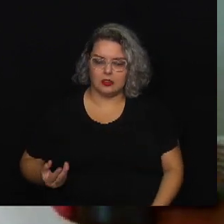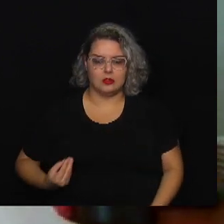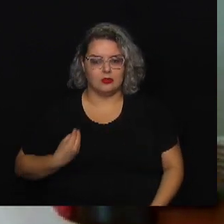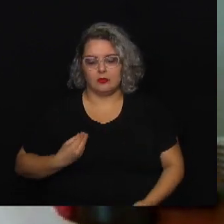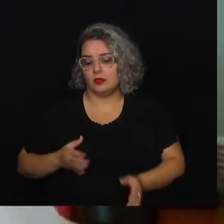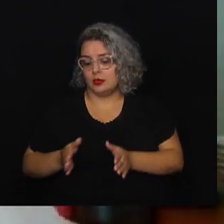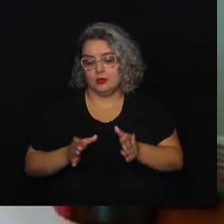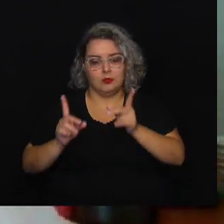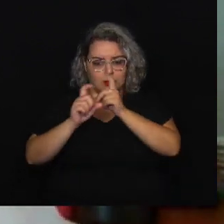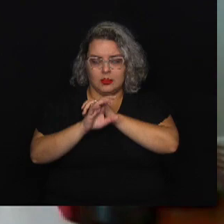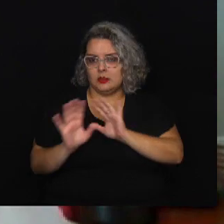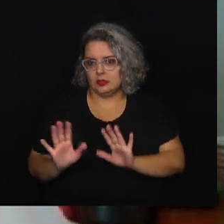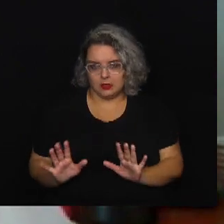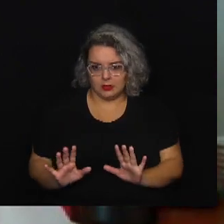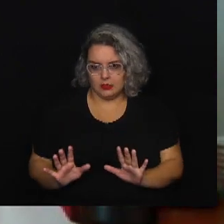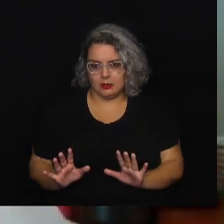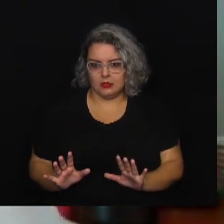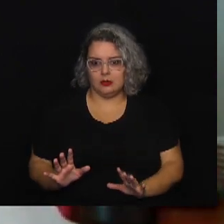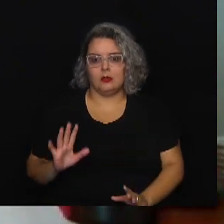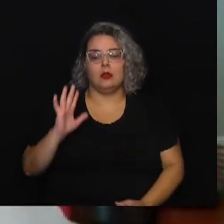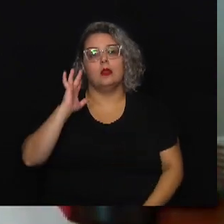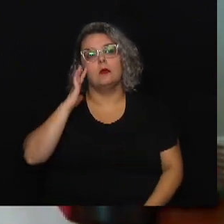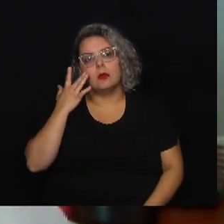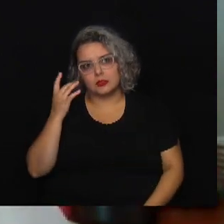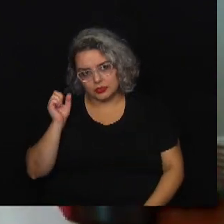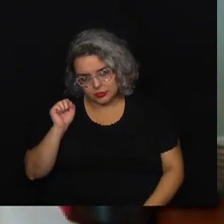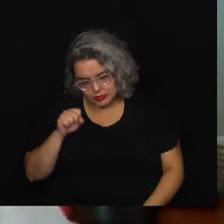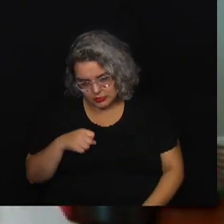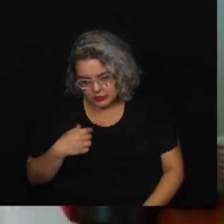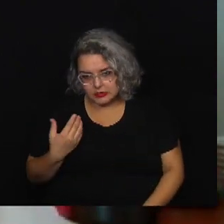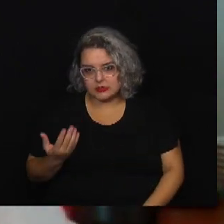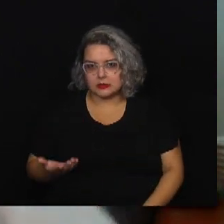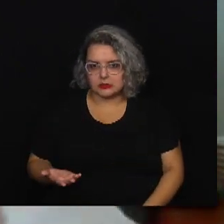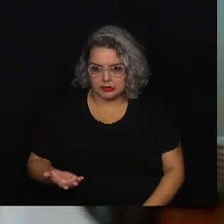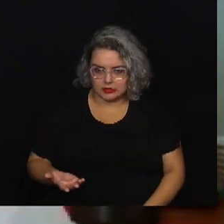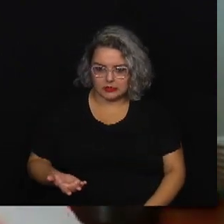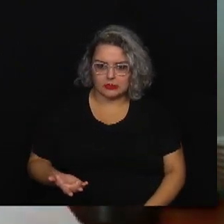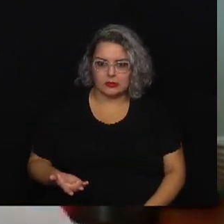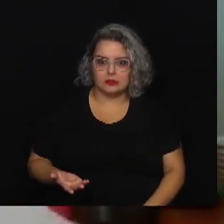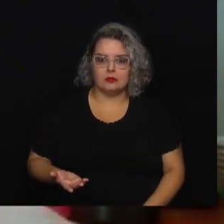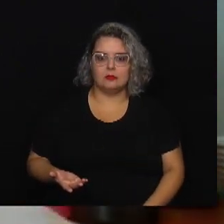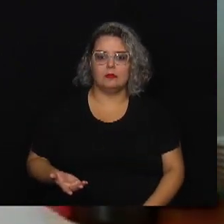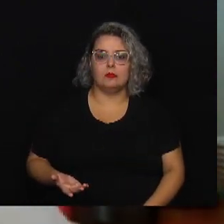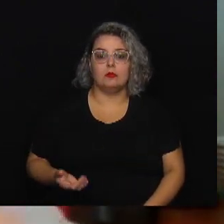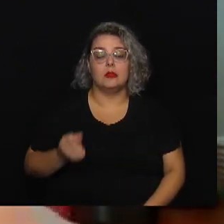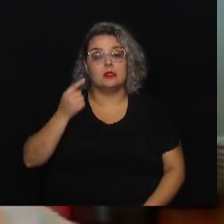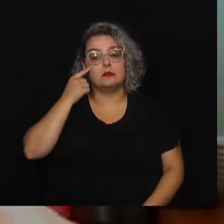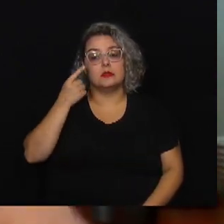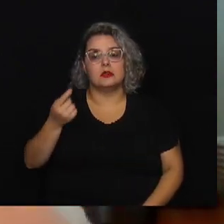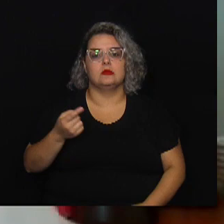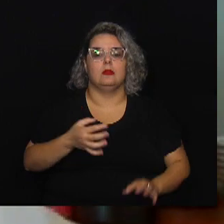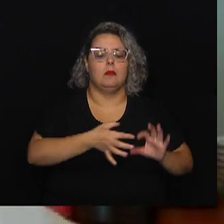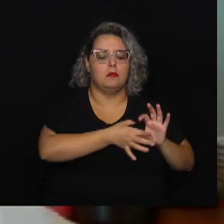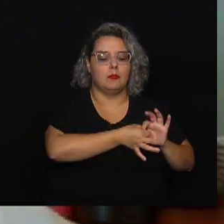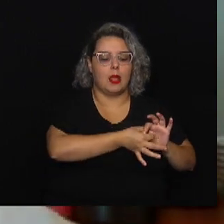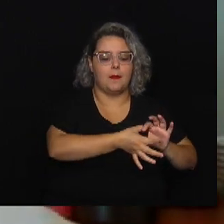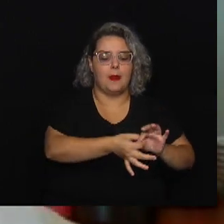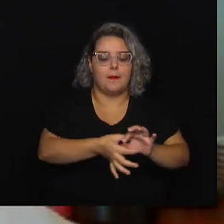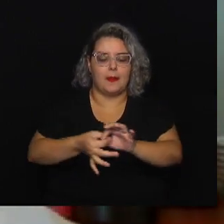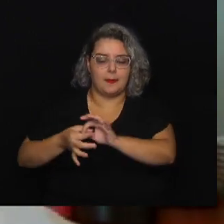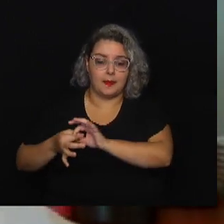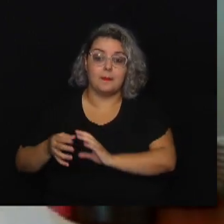momentos difíceis, né? Eu acho que sim, e que, se a já pensando numa cadeia, né, para que os